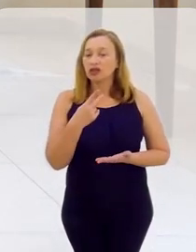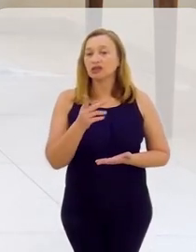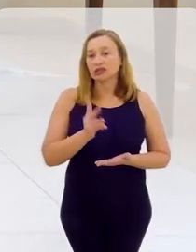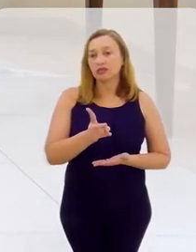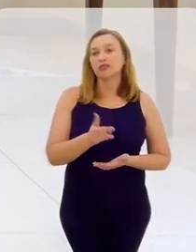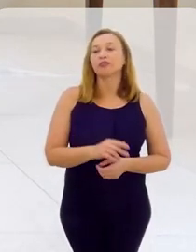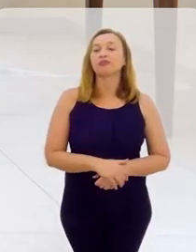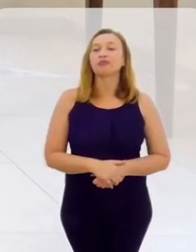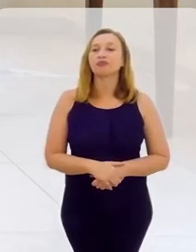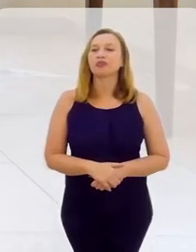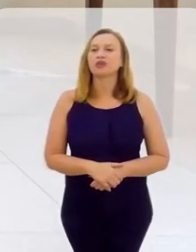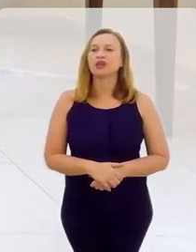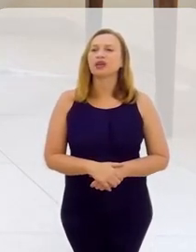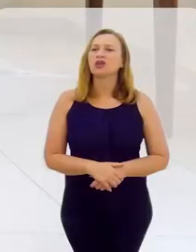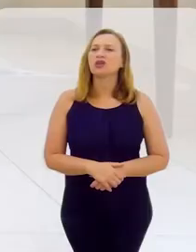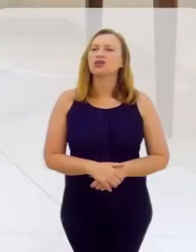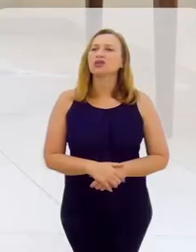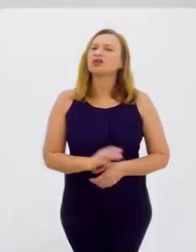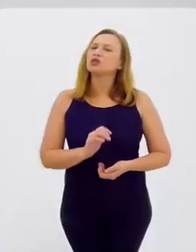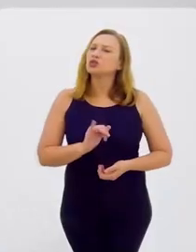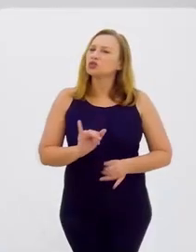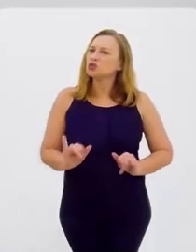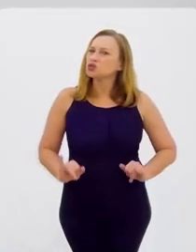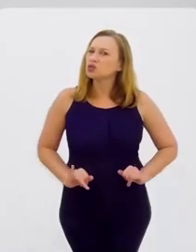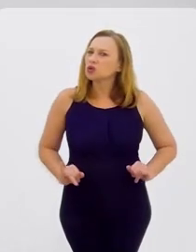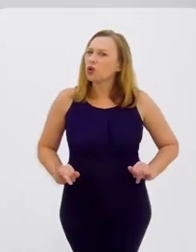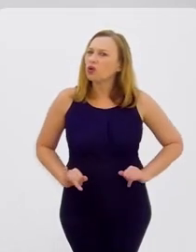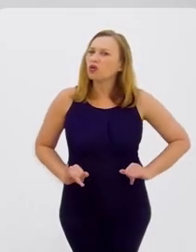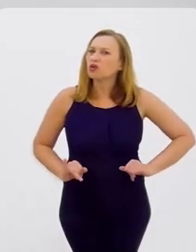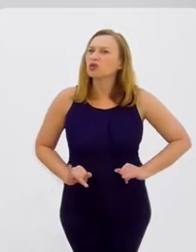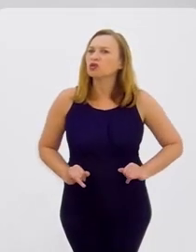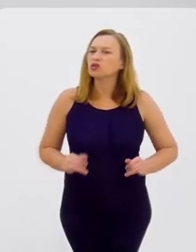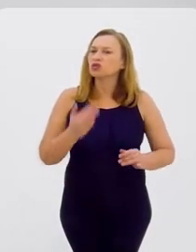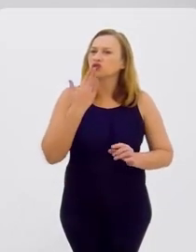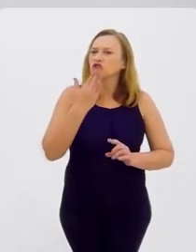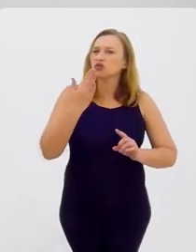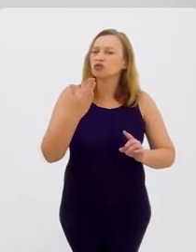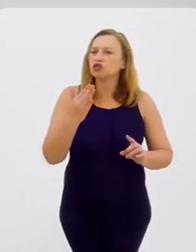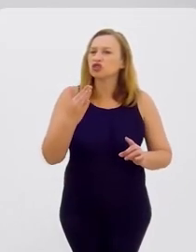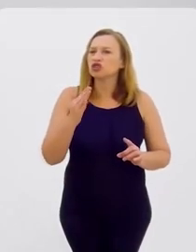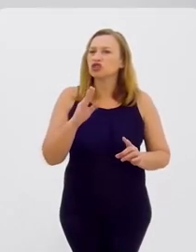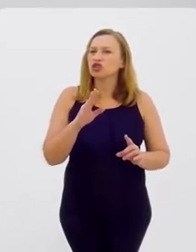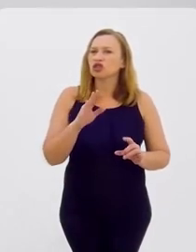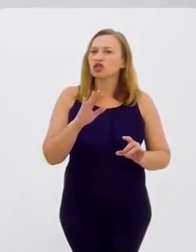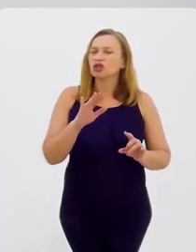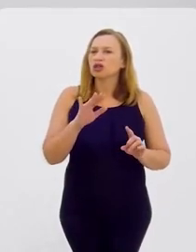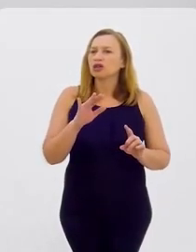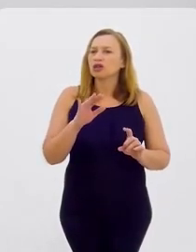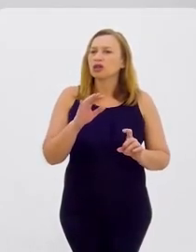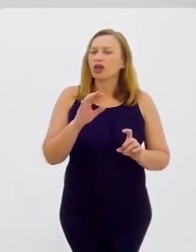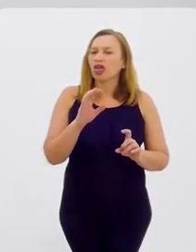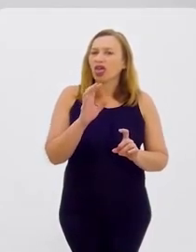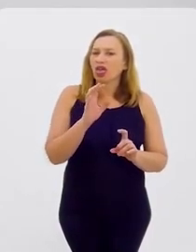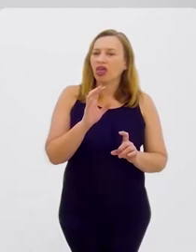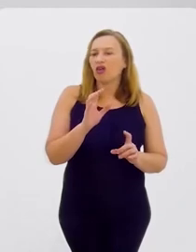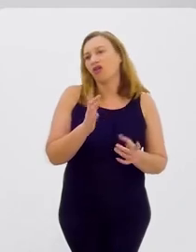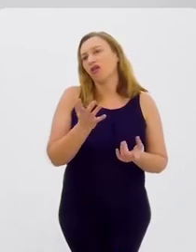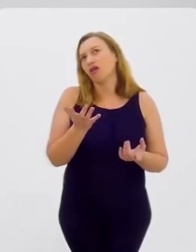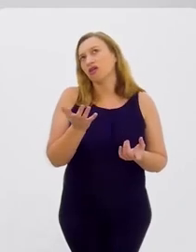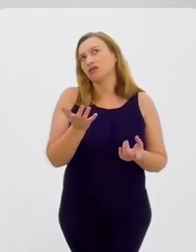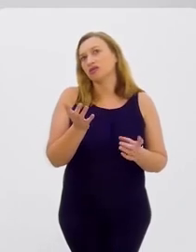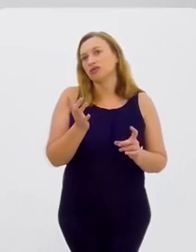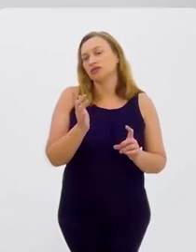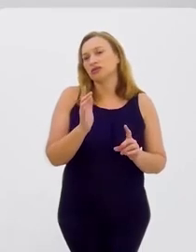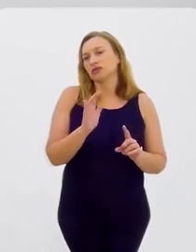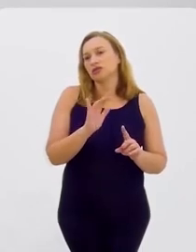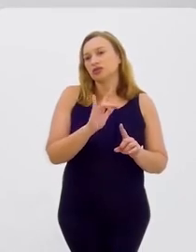que nós falamos desde sempre. Elas sofrem algum tipo de bullying na escola ou no